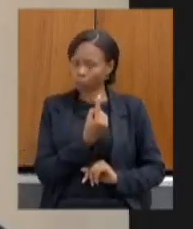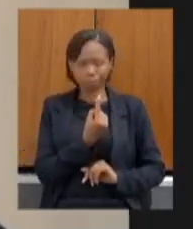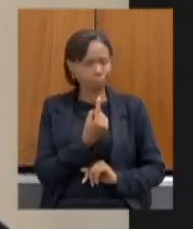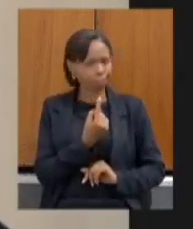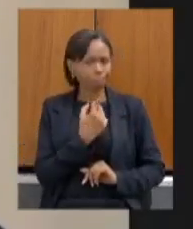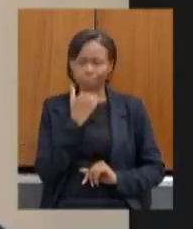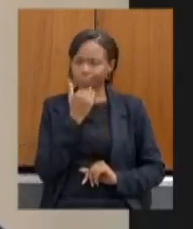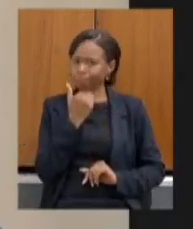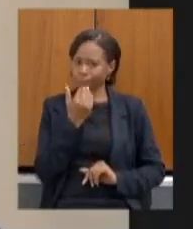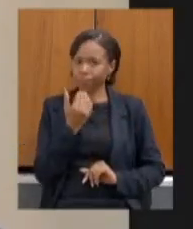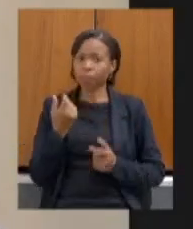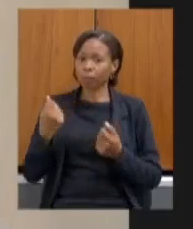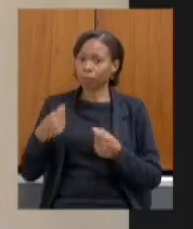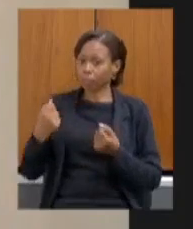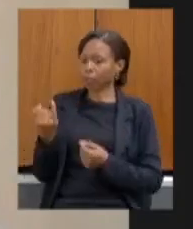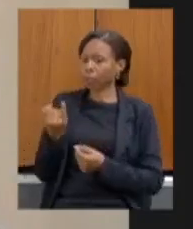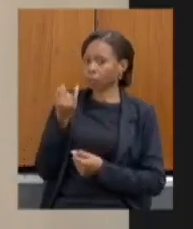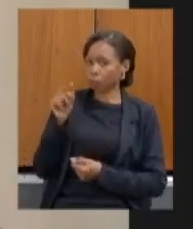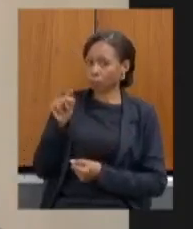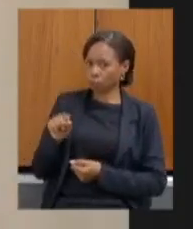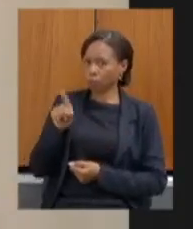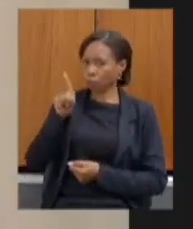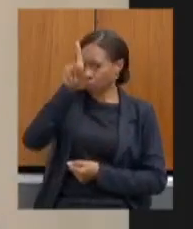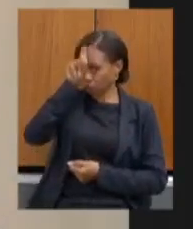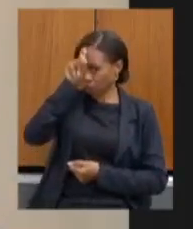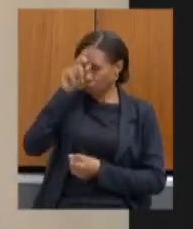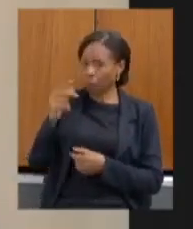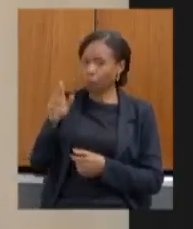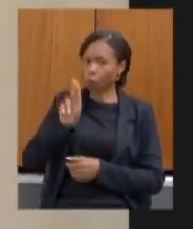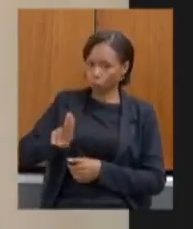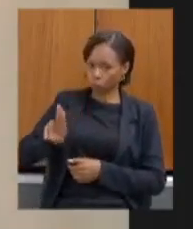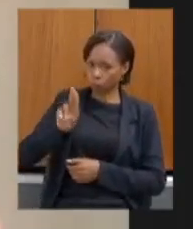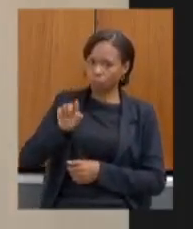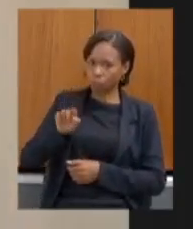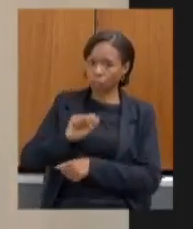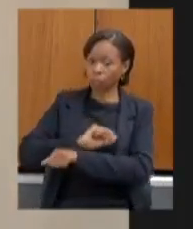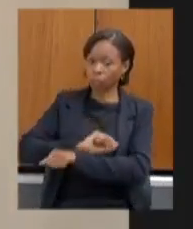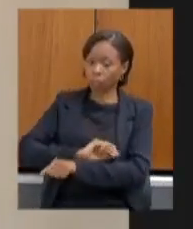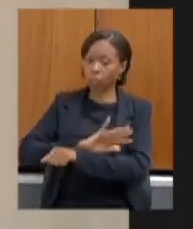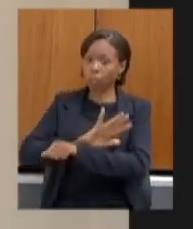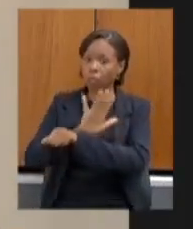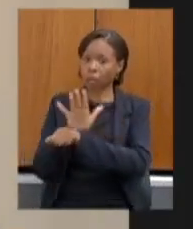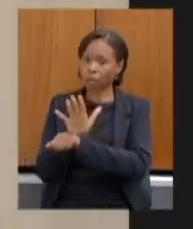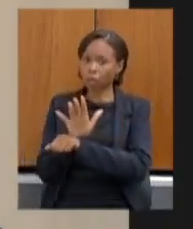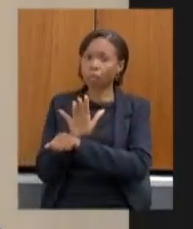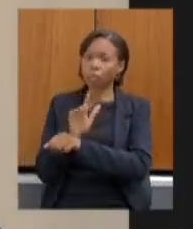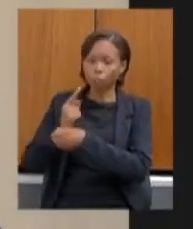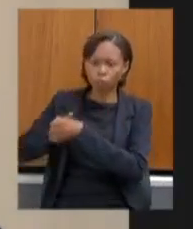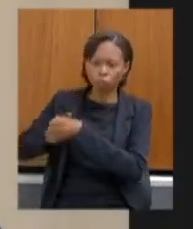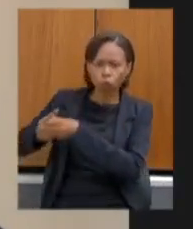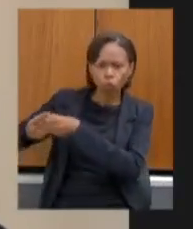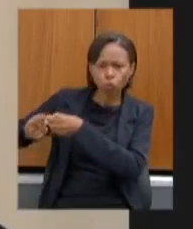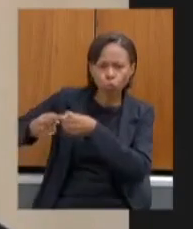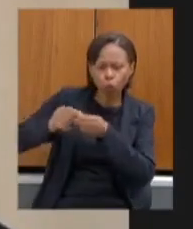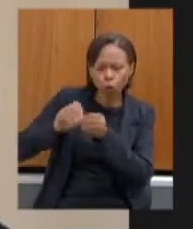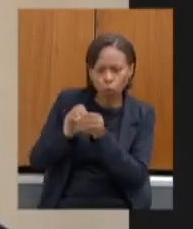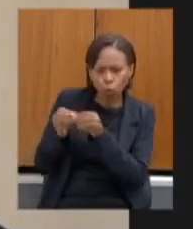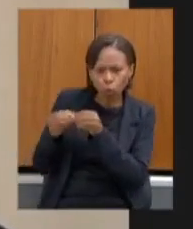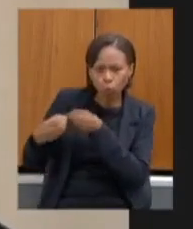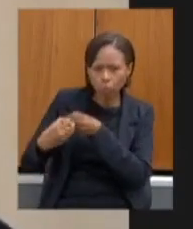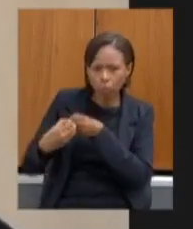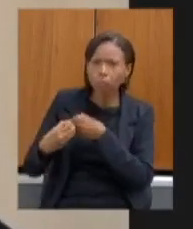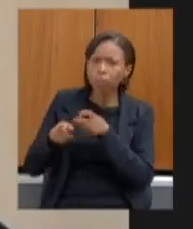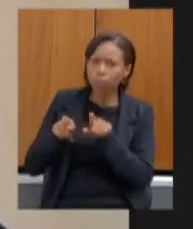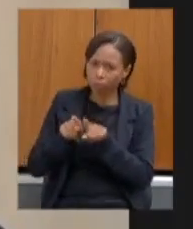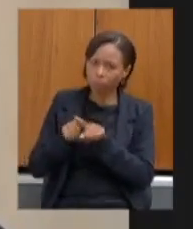é importante que o hospital universitário, que atende não só Montes Claros, mas uma grande parte dos municípios vizinhos, esse hospital,